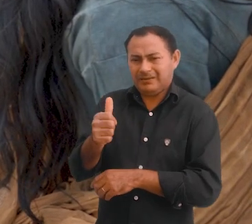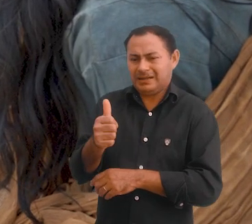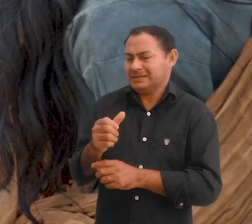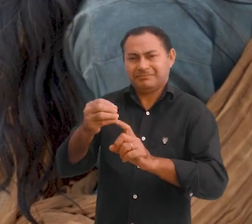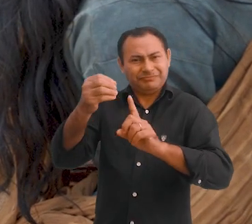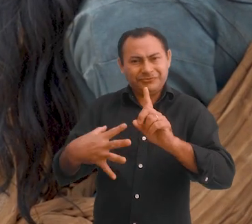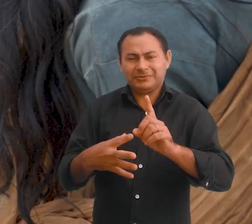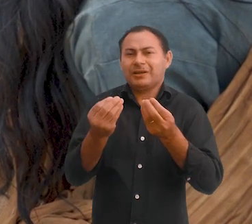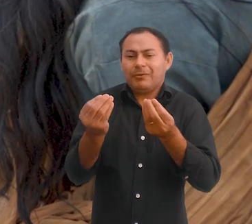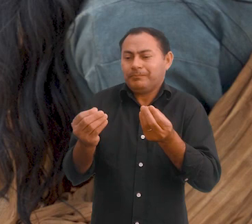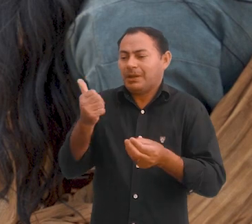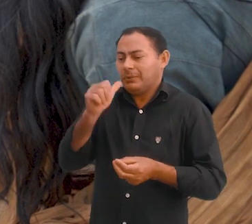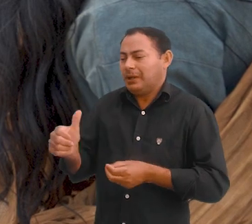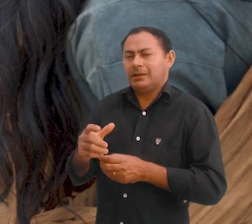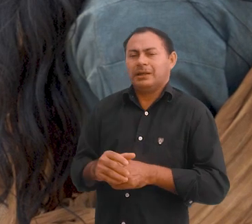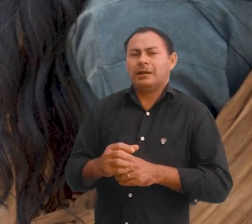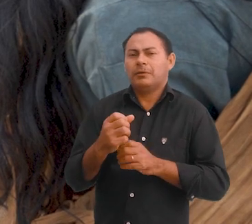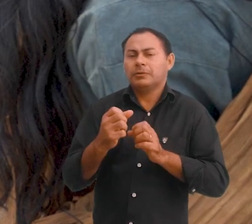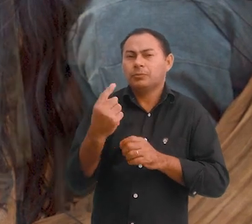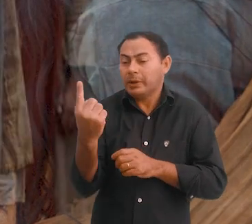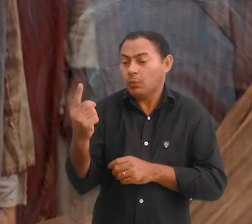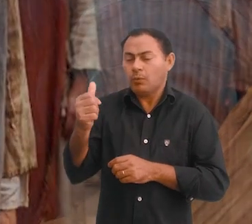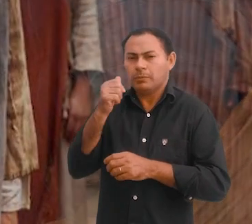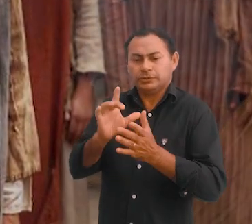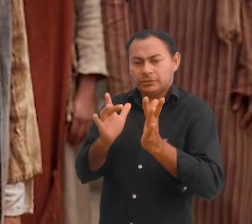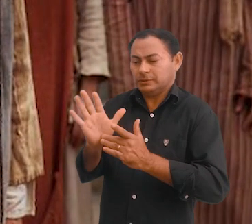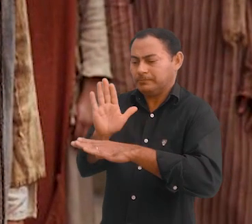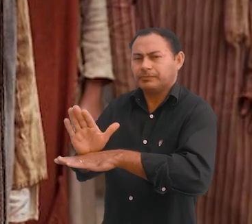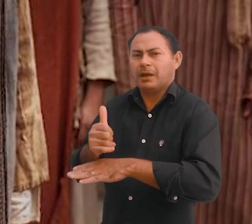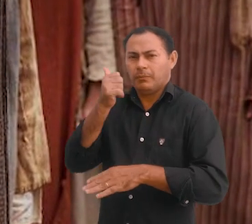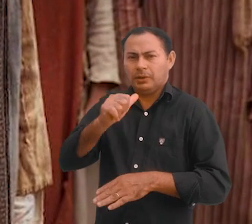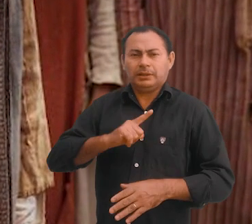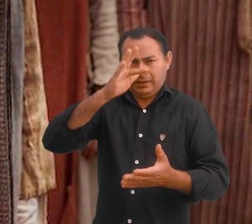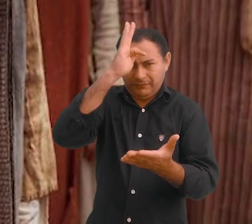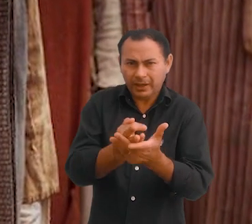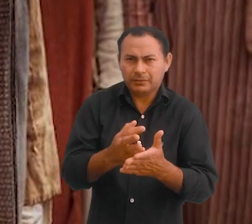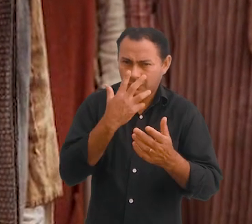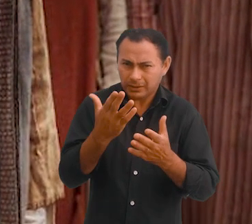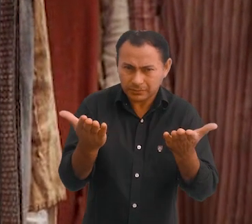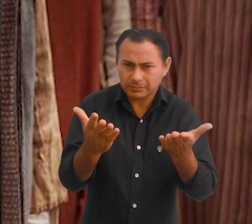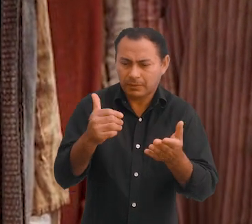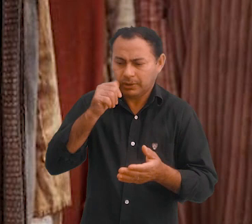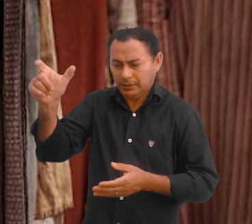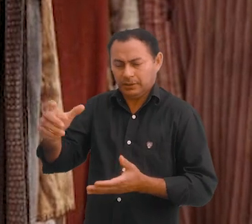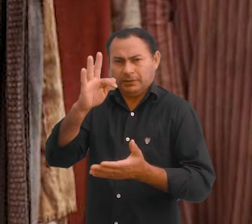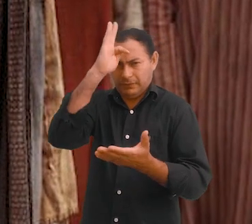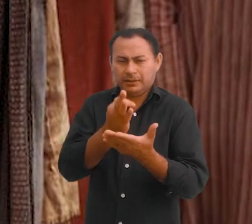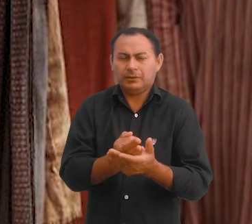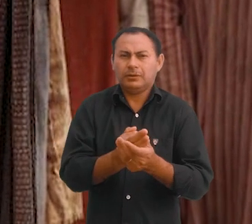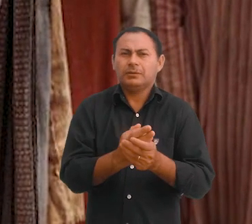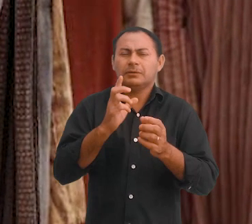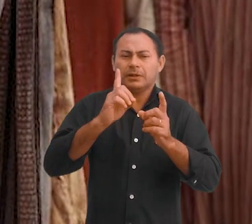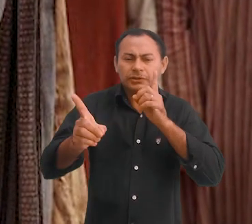emocional era quase indescritível. Ela era a prioridade número 1. Aquela mulher teve fé, vocês não acham? Observamos